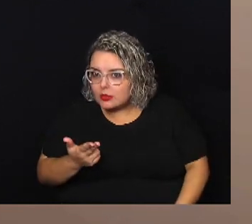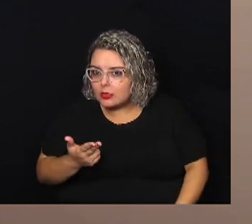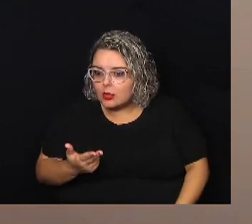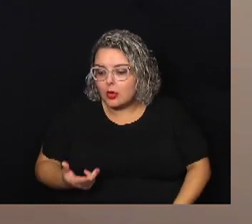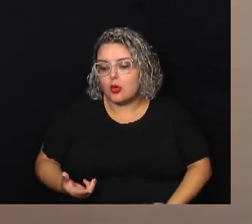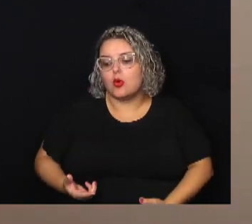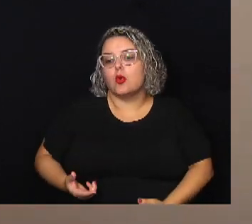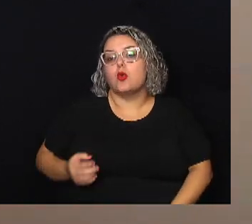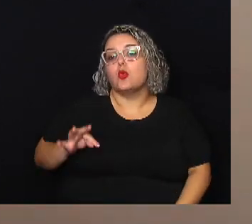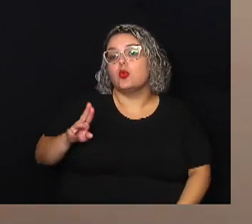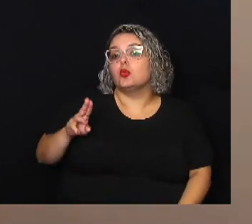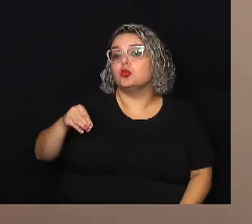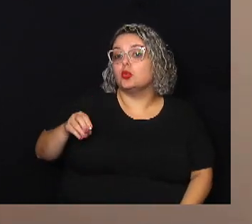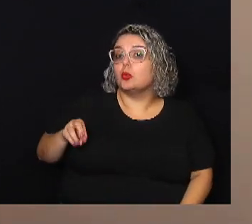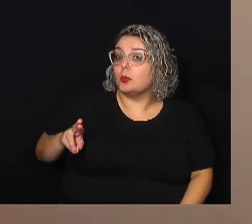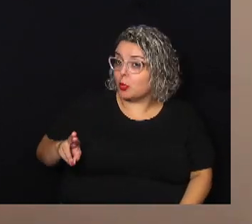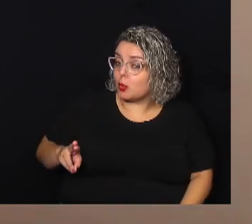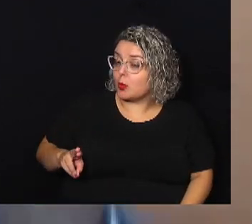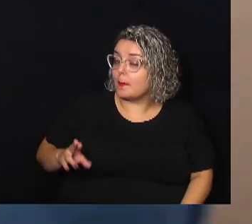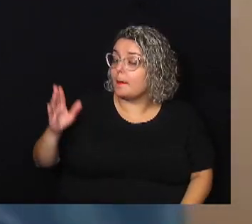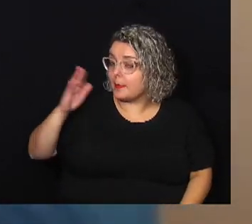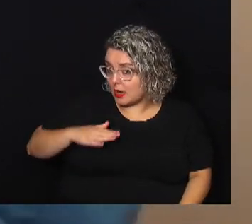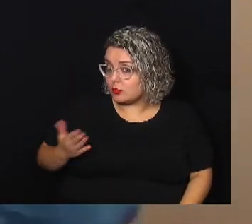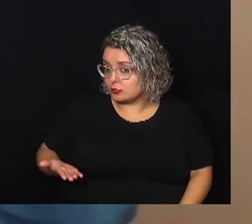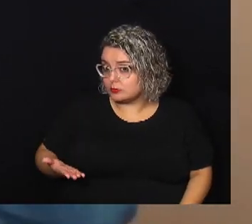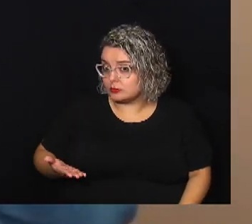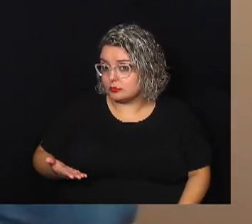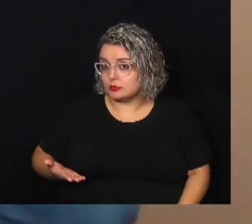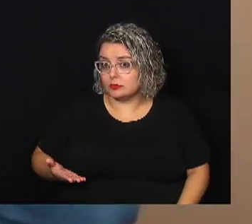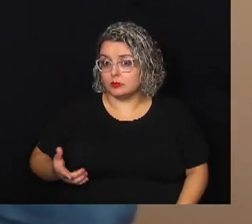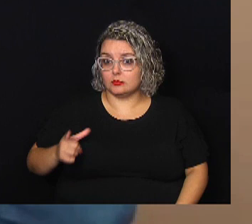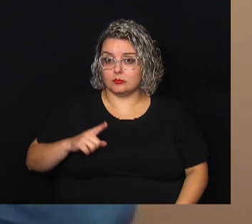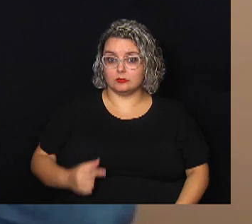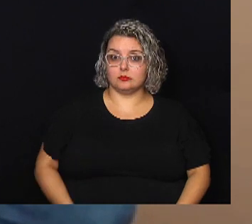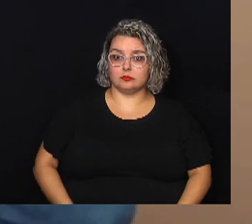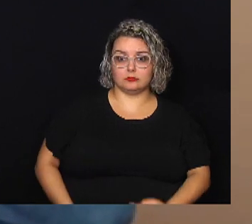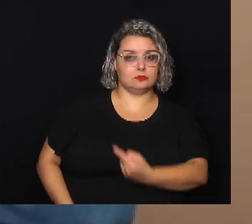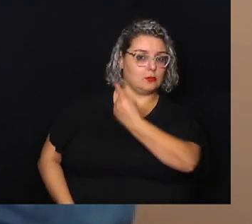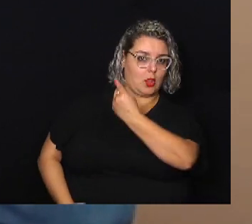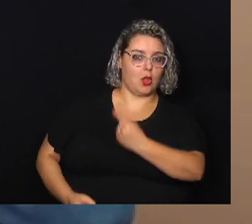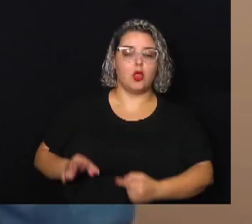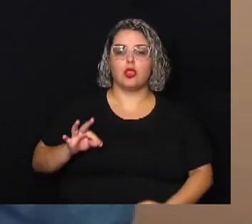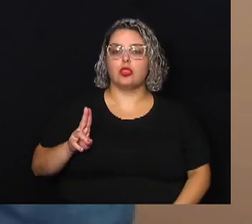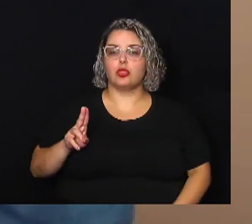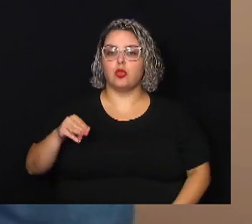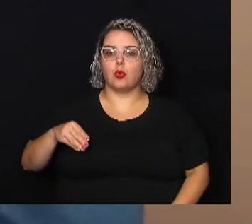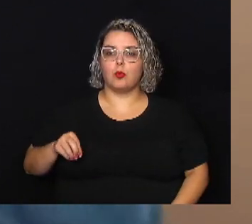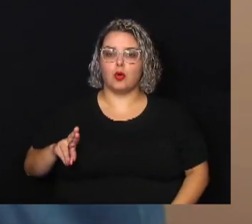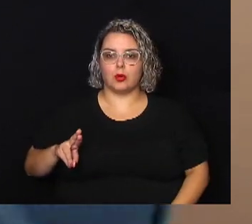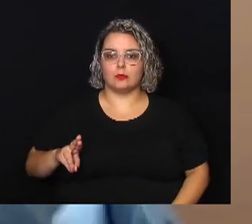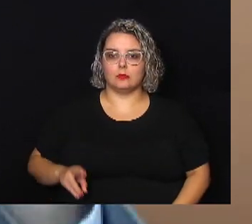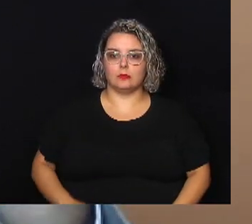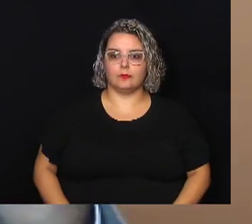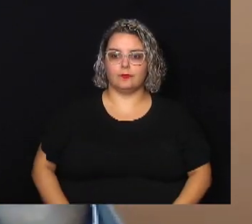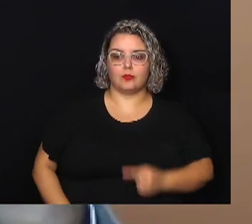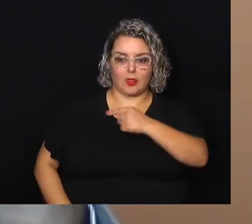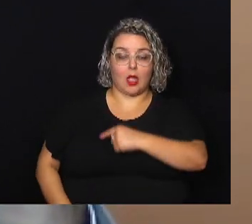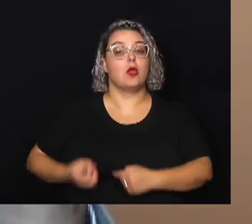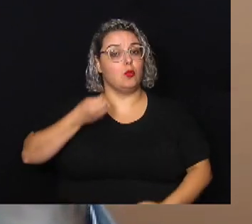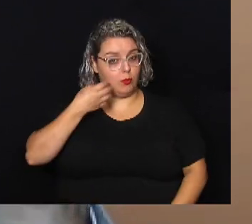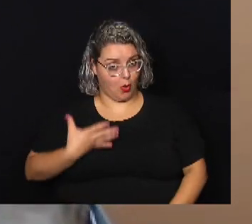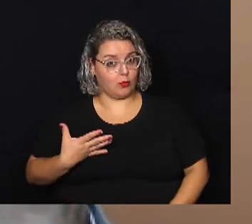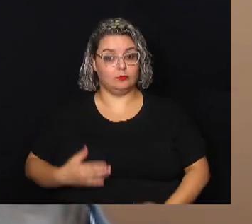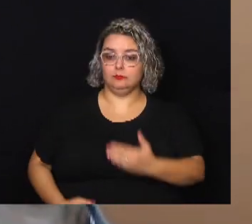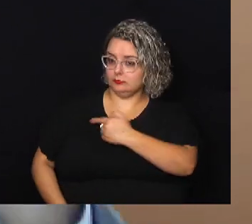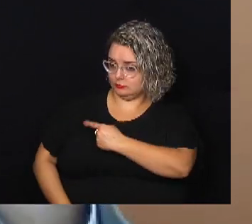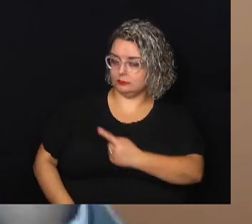malignos. Dessa forma, a gente tem tumores, ok? Depois de tumores, você tem os benignos, que